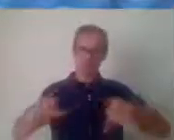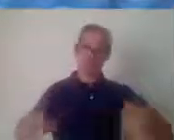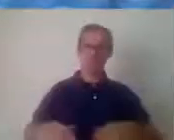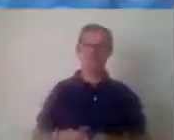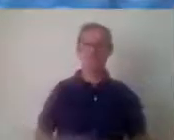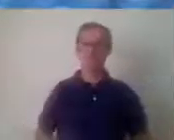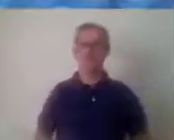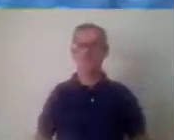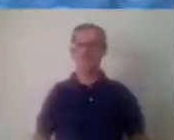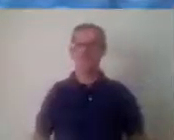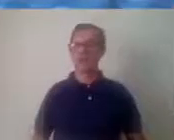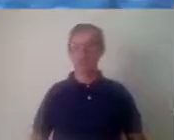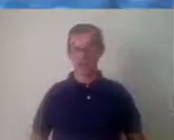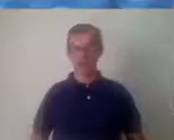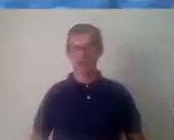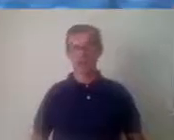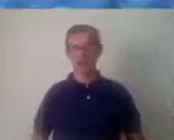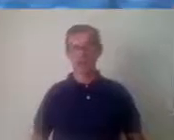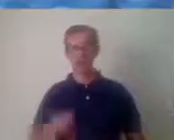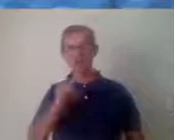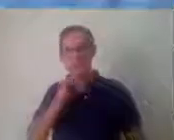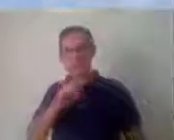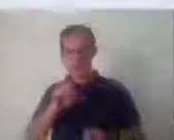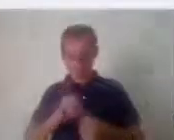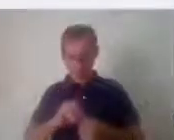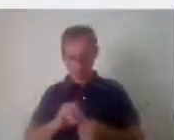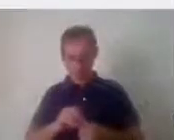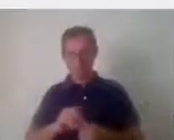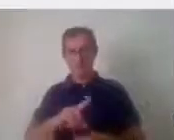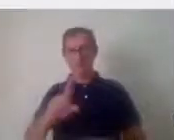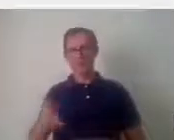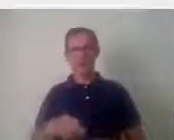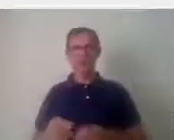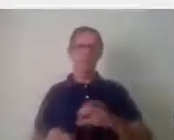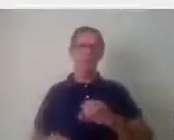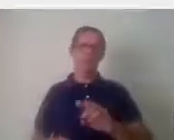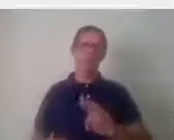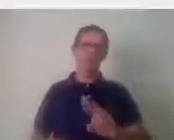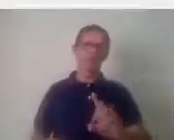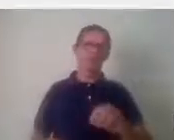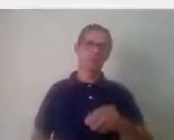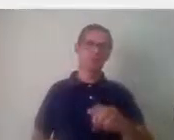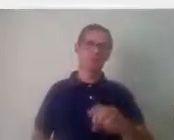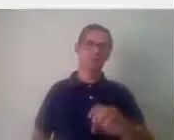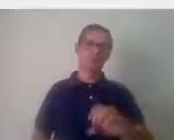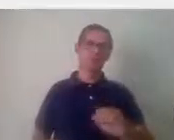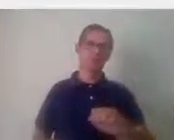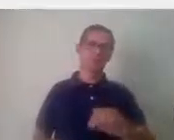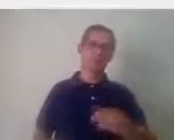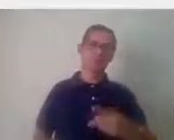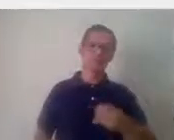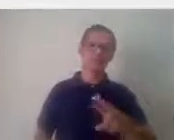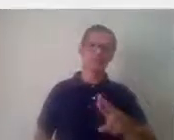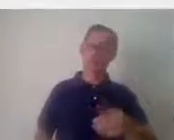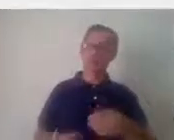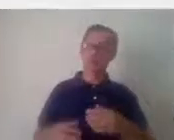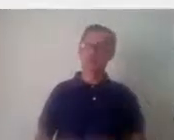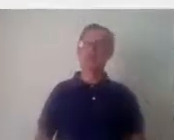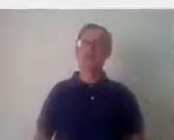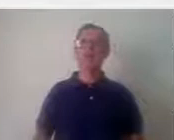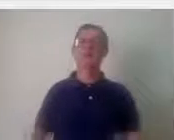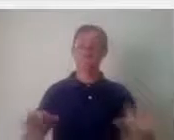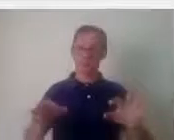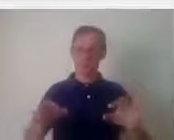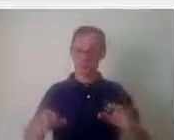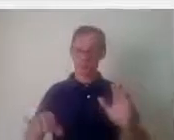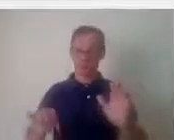desequilíbrio, tá? Vamos ver um exemplo de como que a gente faz uma integral em coordenada polar. Eu quero determinar a integral sobre o